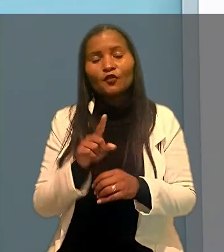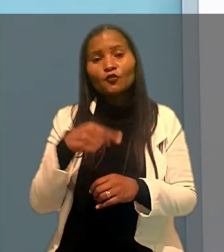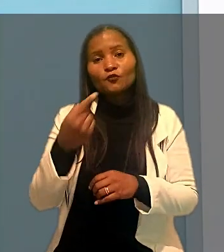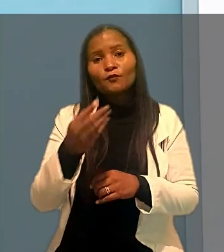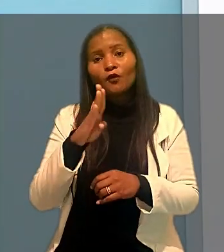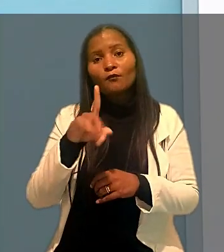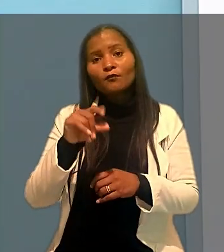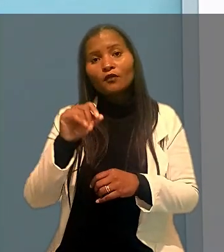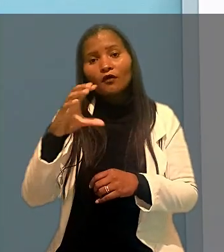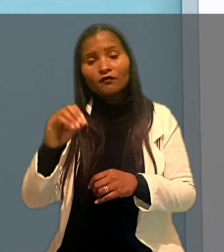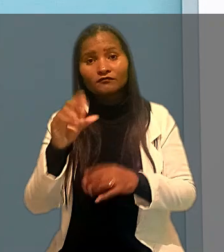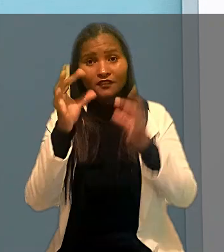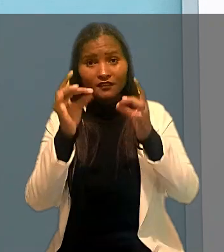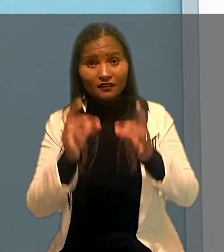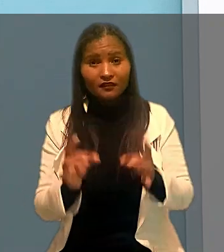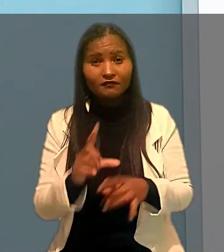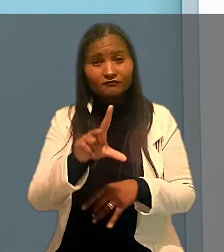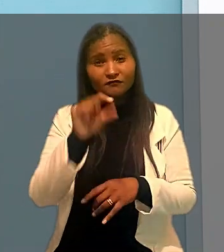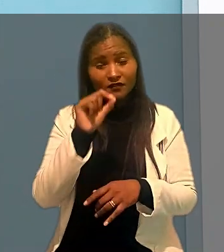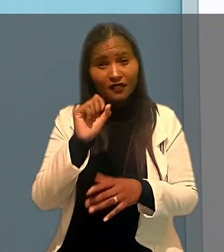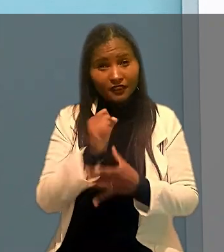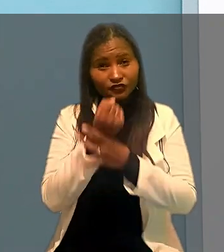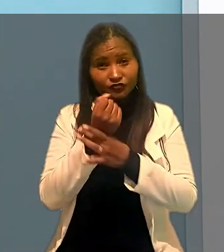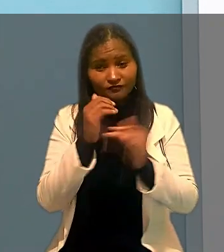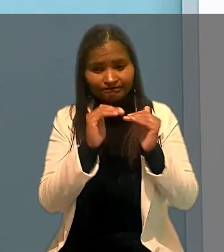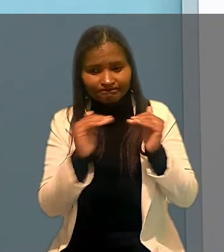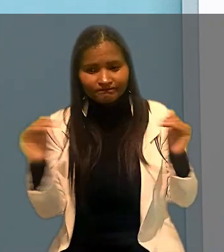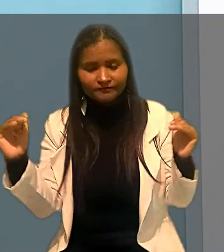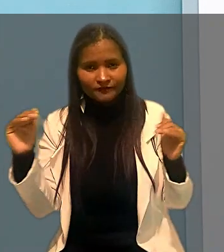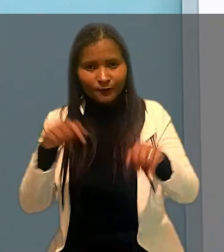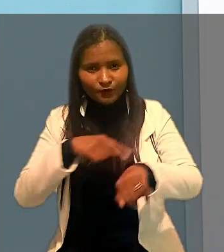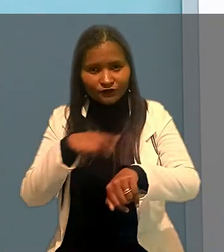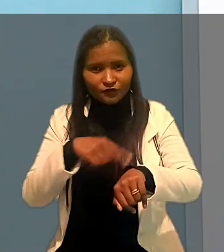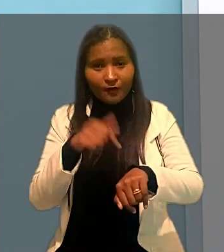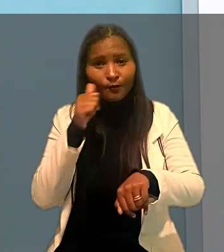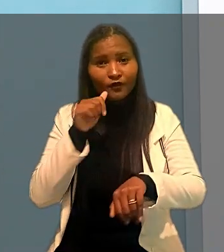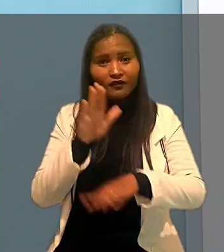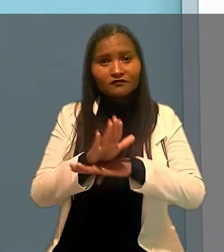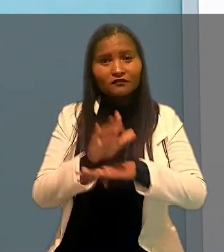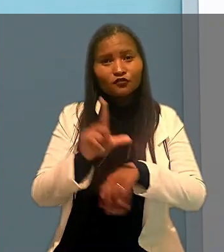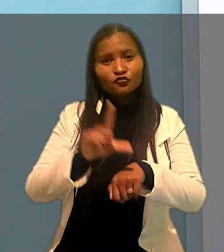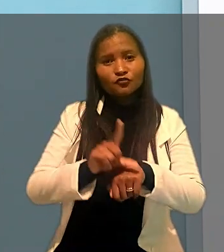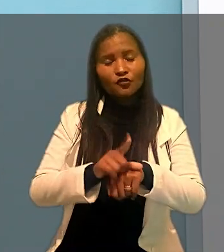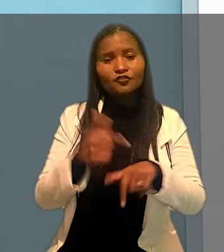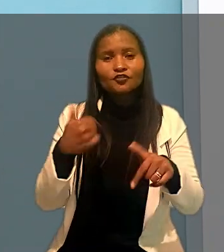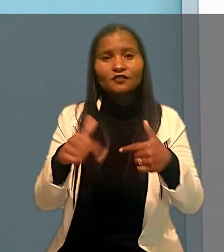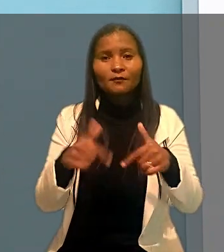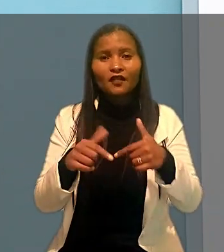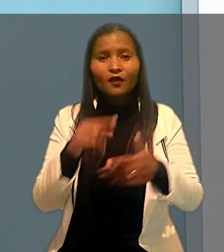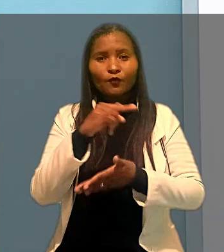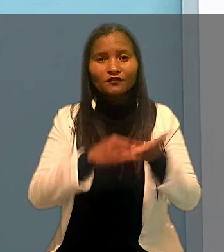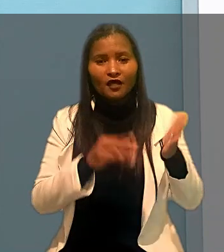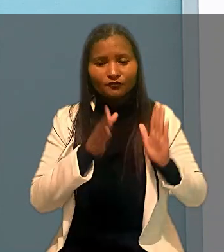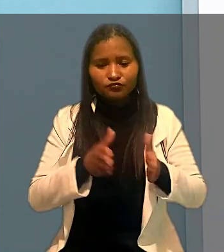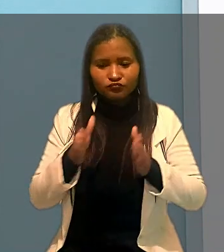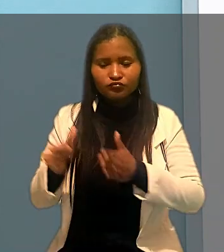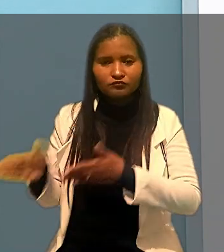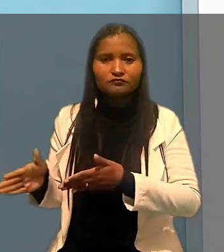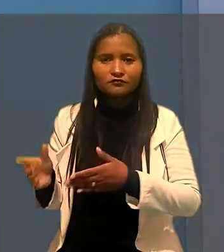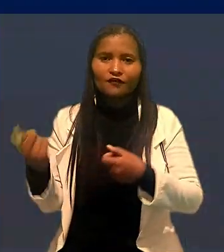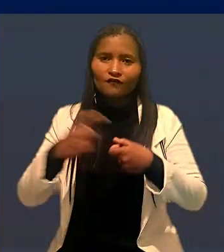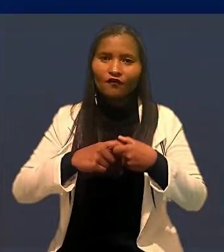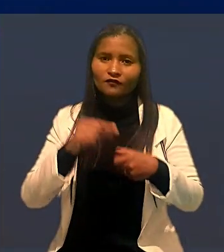da decisão que garantiu estabilidade provisória a uma assistente de loja que trabalhava em regime intermitente. A gente volta daqui a